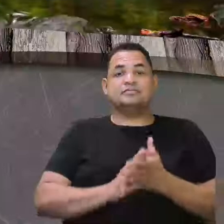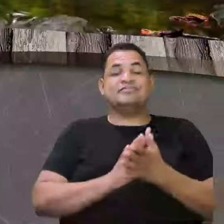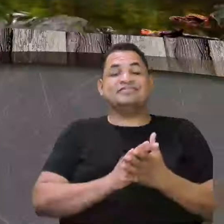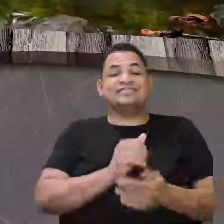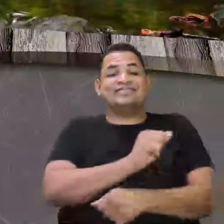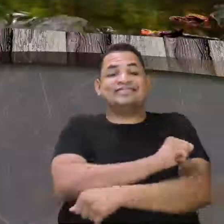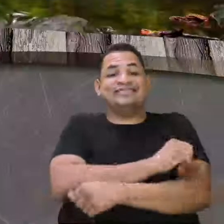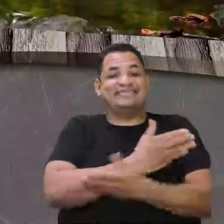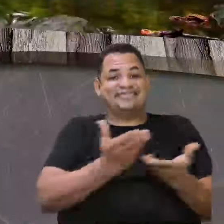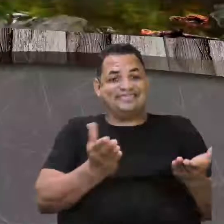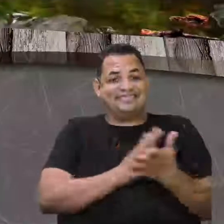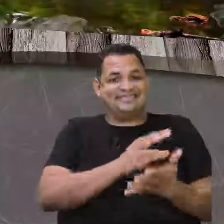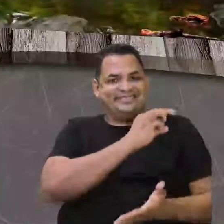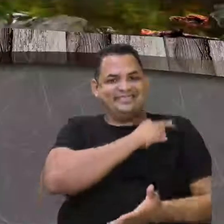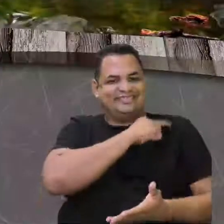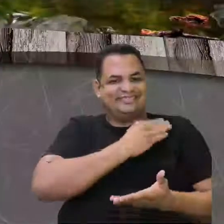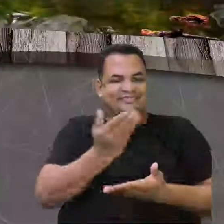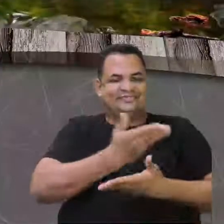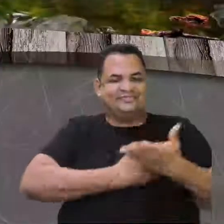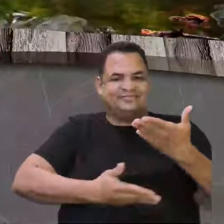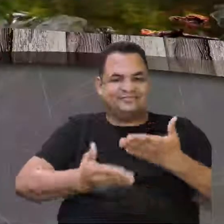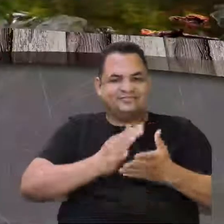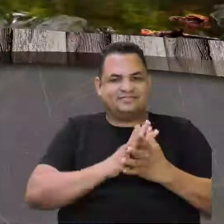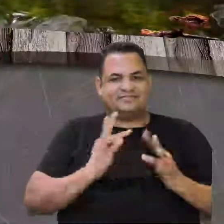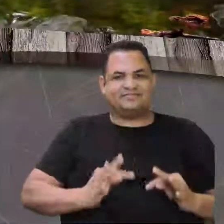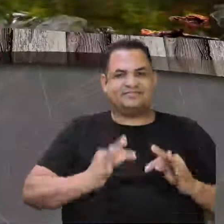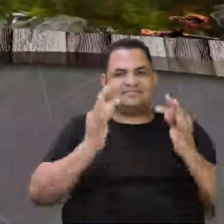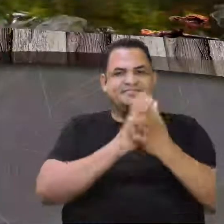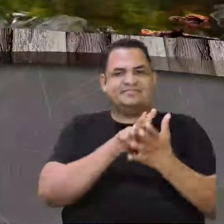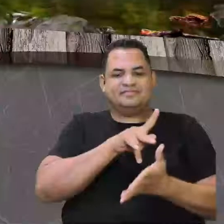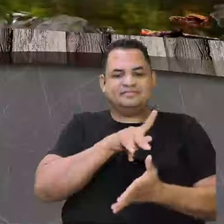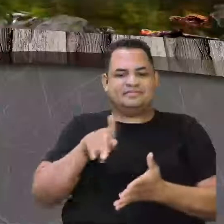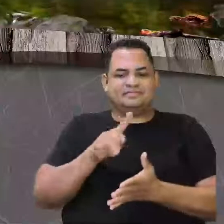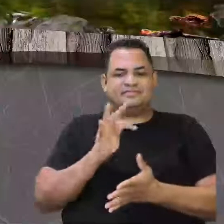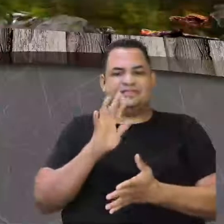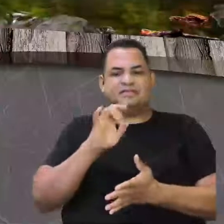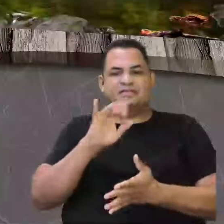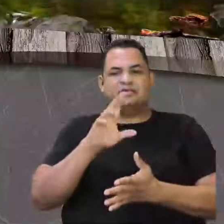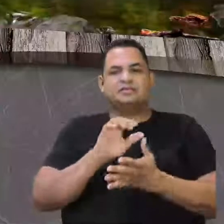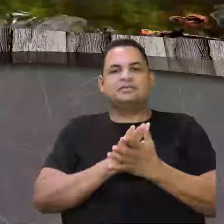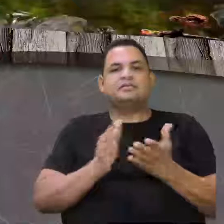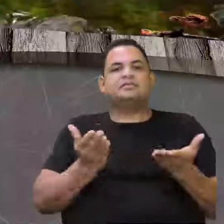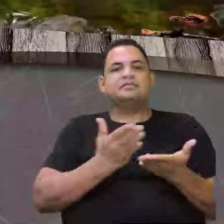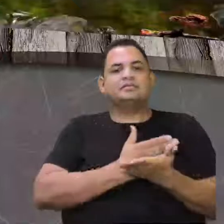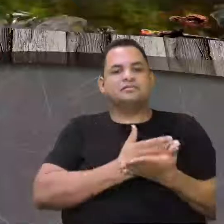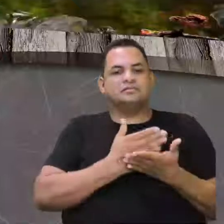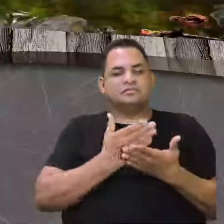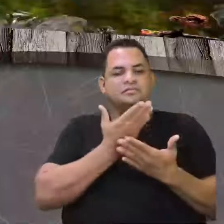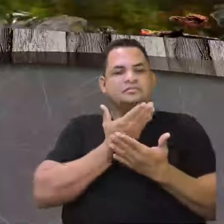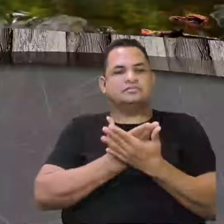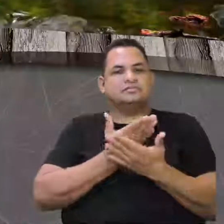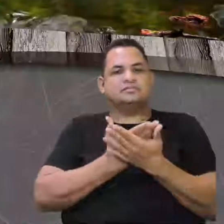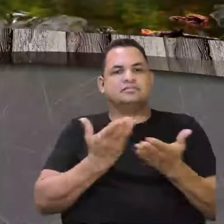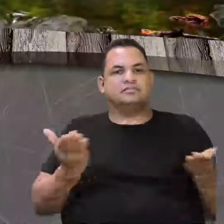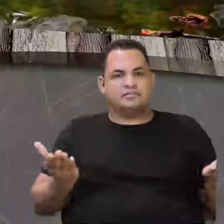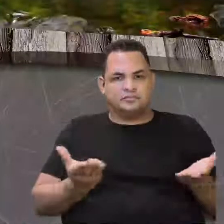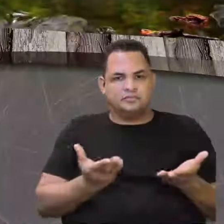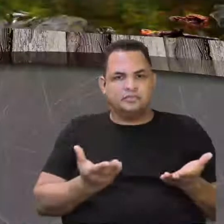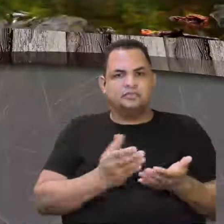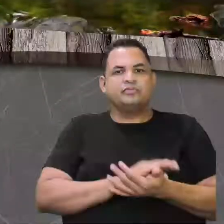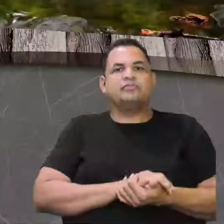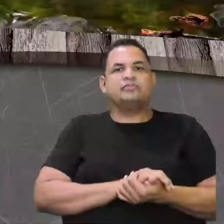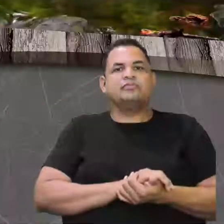Fala aí, galera, terceirão da mediação tecnológica, professora Tabita, iniciando mais uma